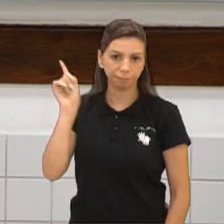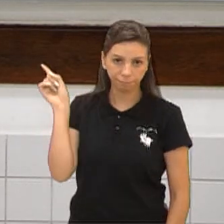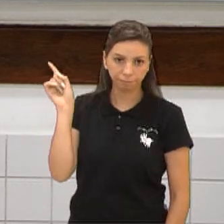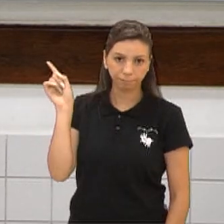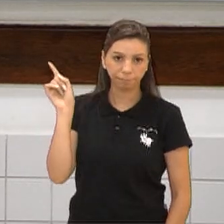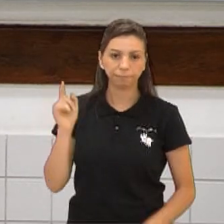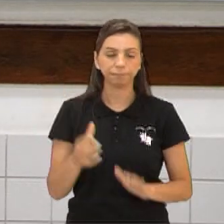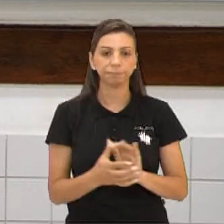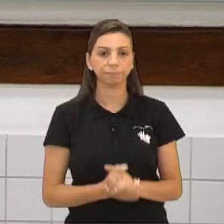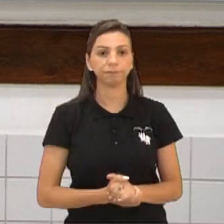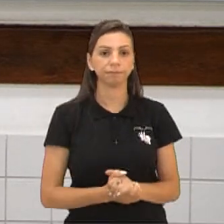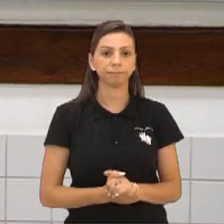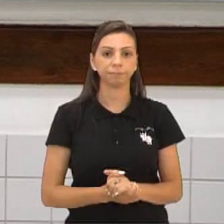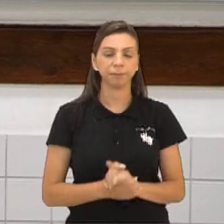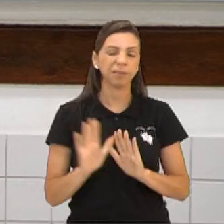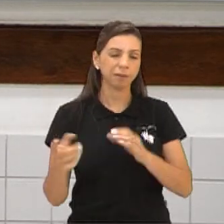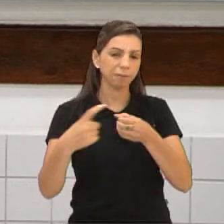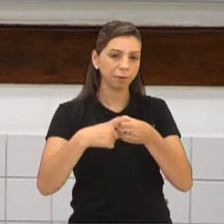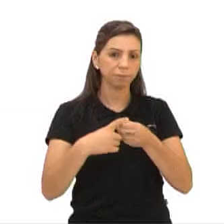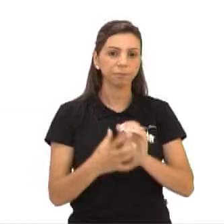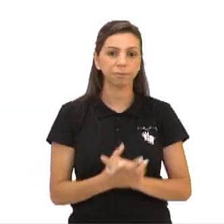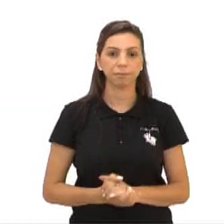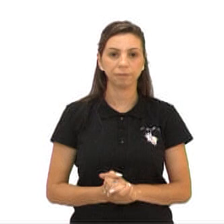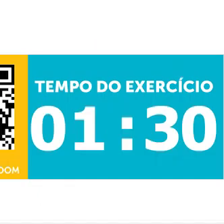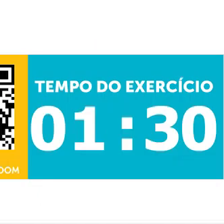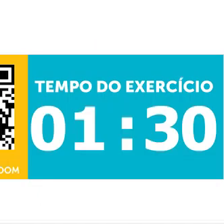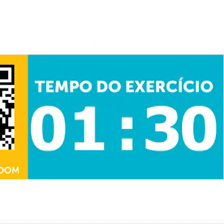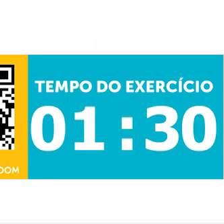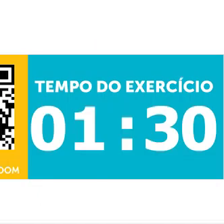do esclarecimento para Kant. Daqui a pouco eu volto.